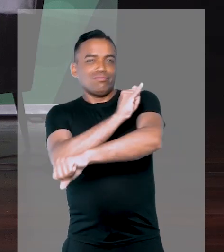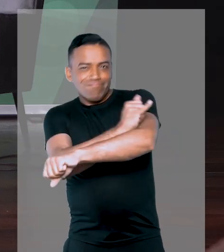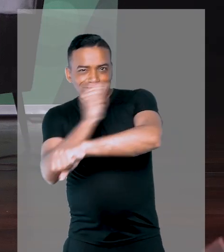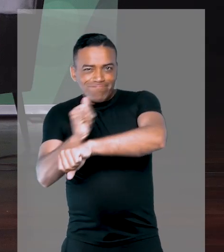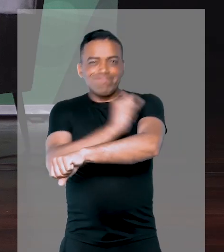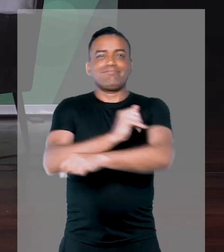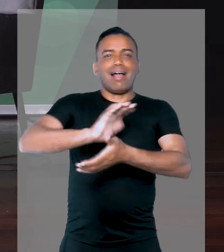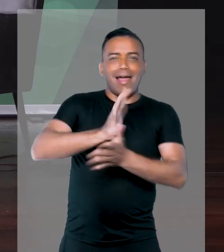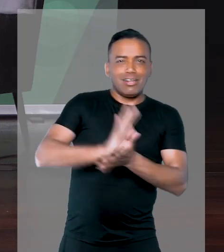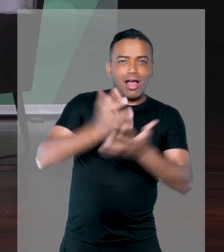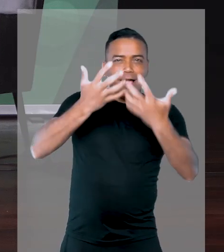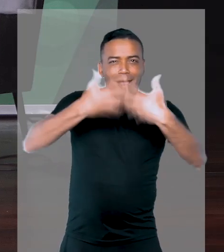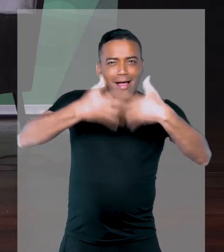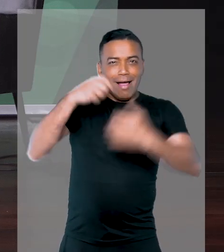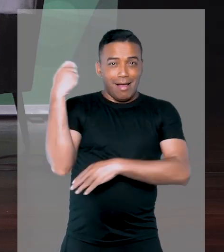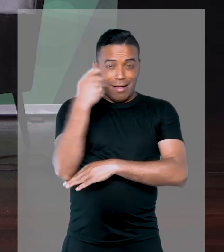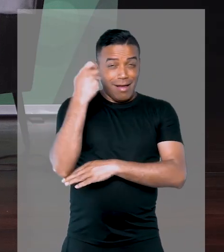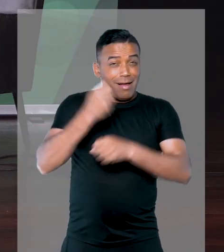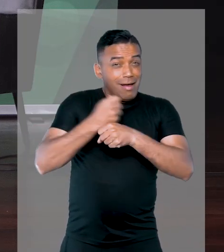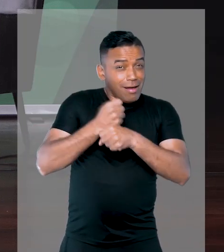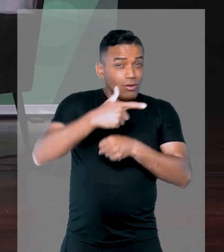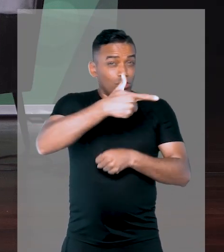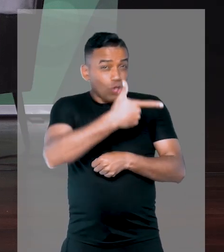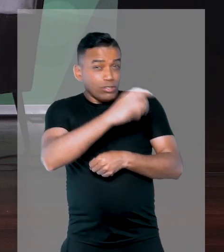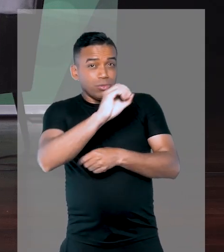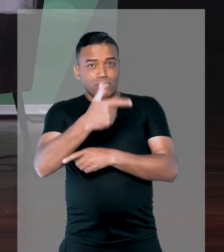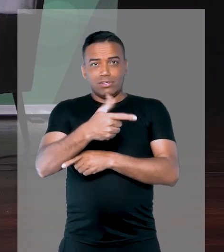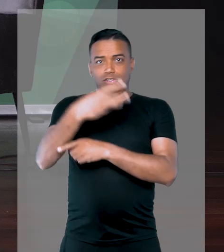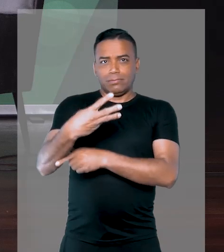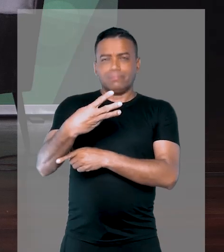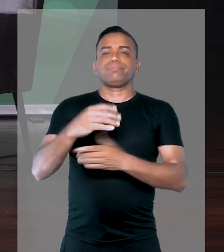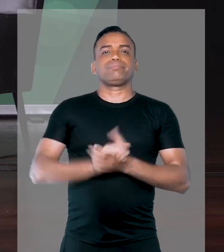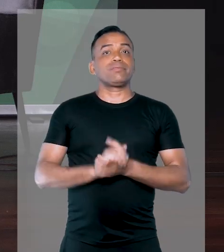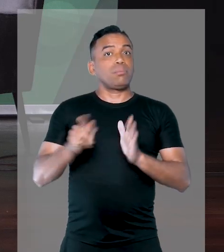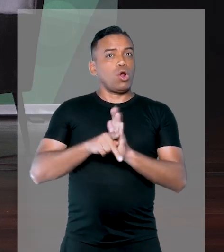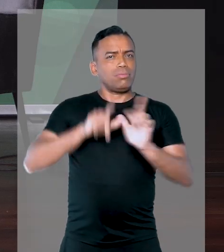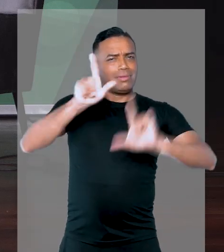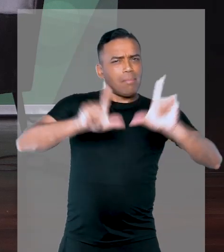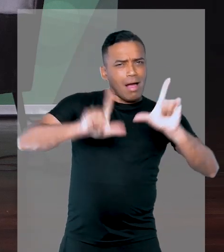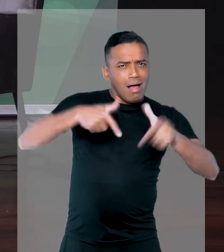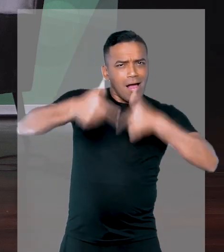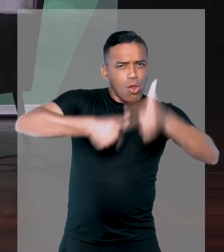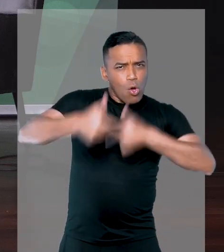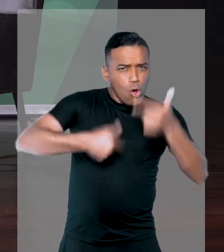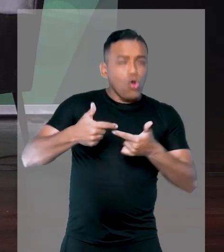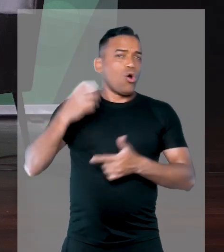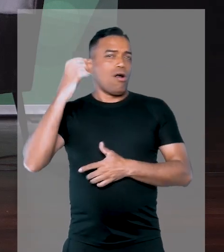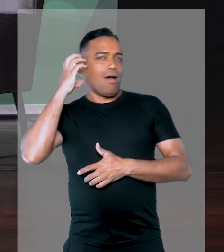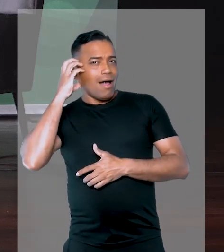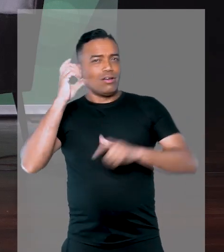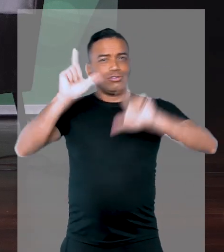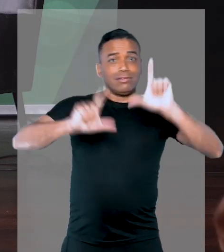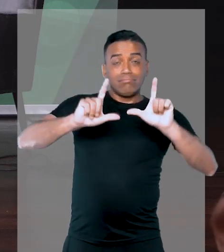Fli Petrópolis, desde 2023. Com passagens pela televisão e pela rádio,